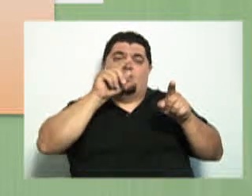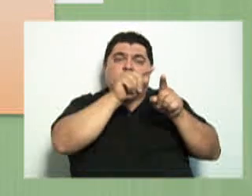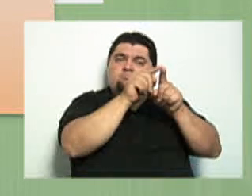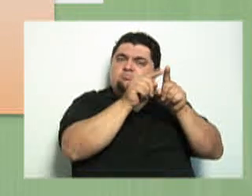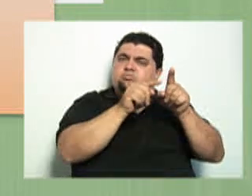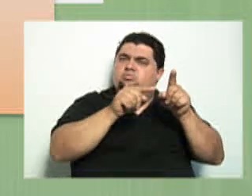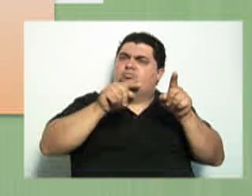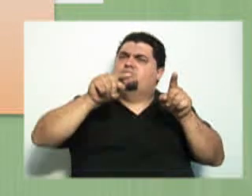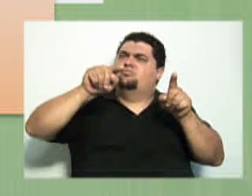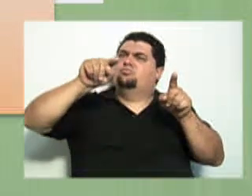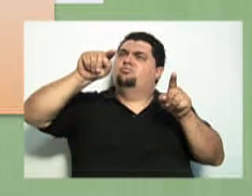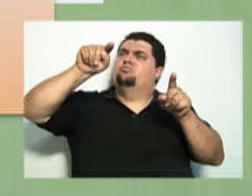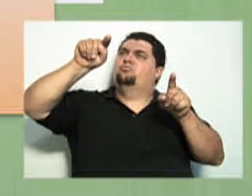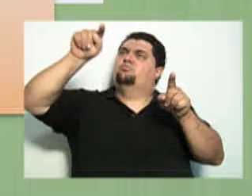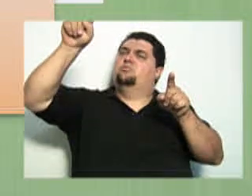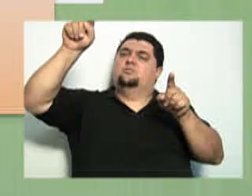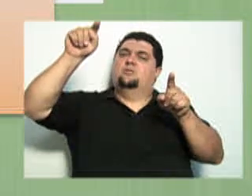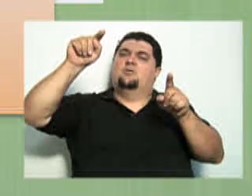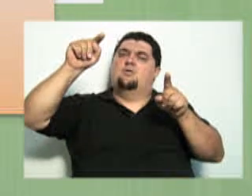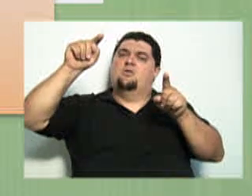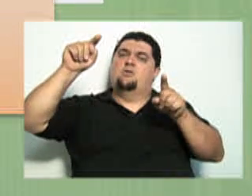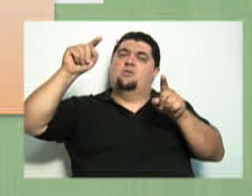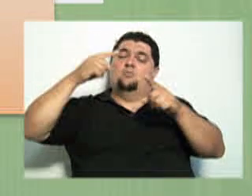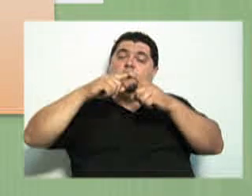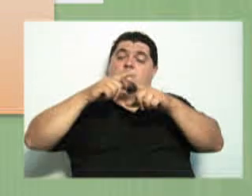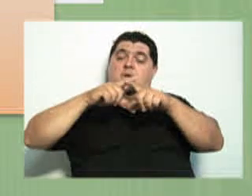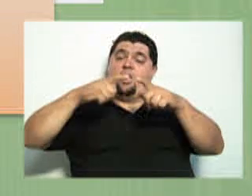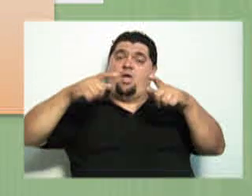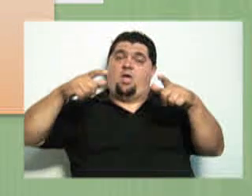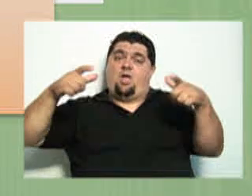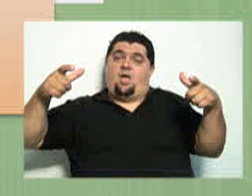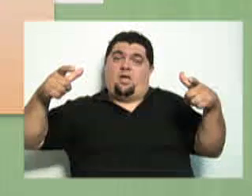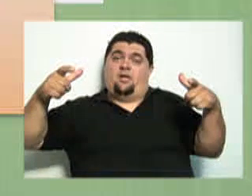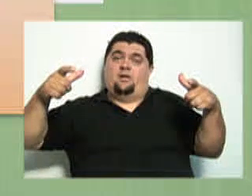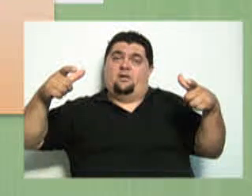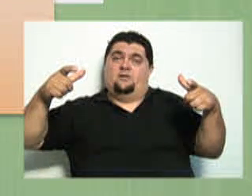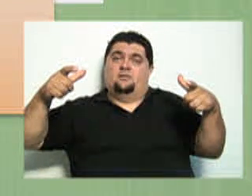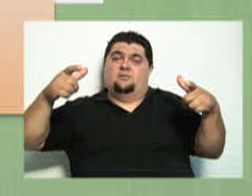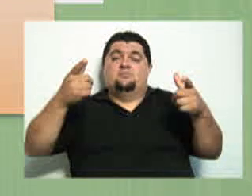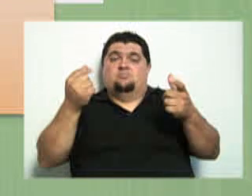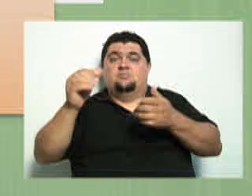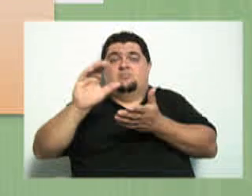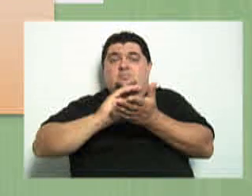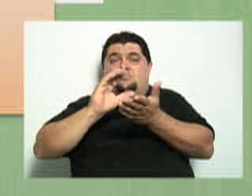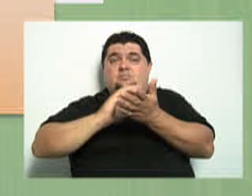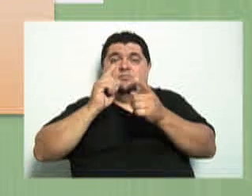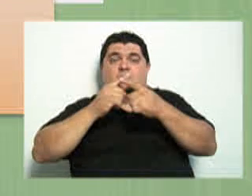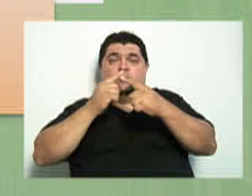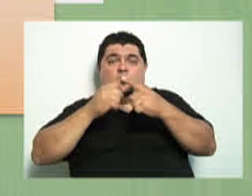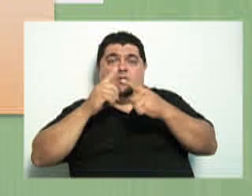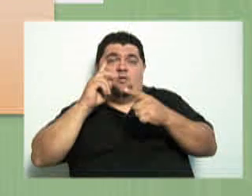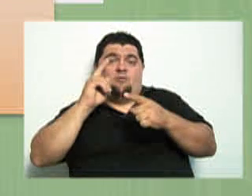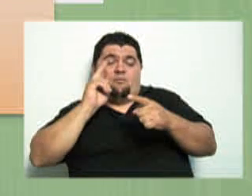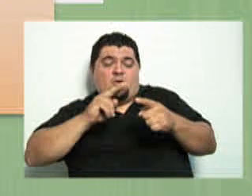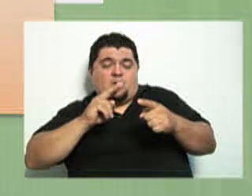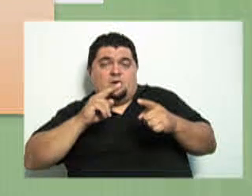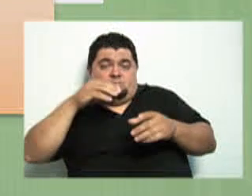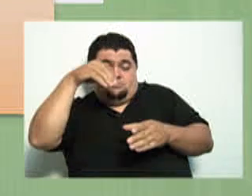crescimento, mostrando um crescimento econômico como uma medida pelo produto interno bruto, que é